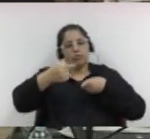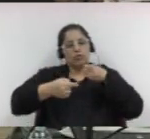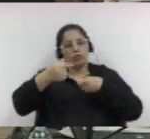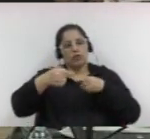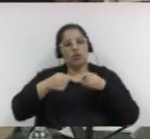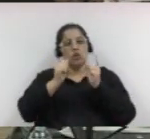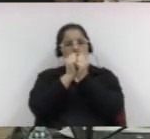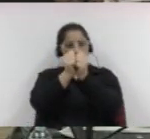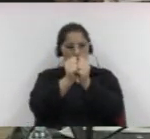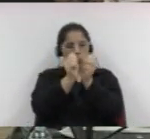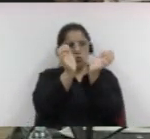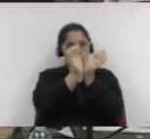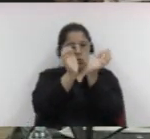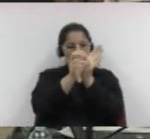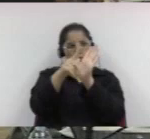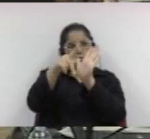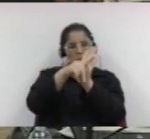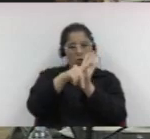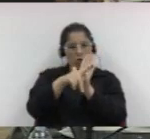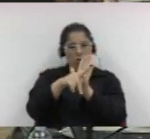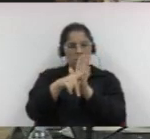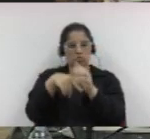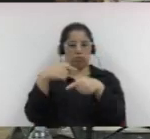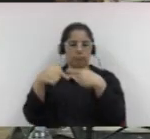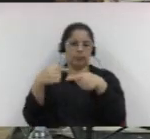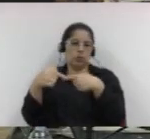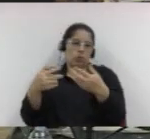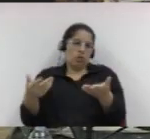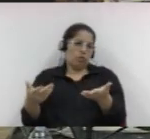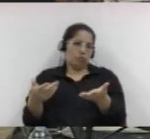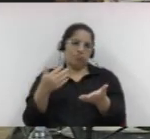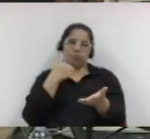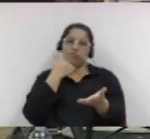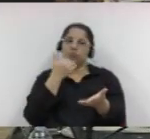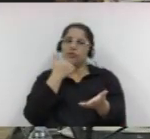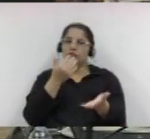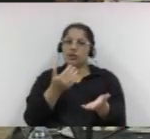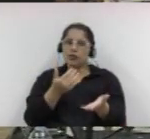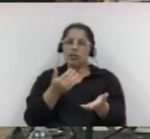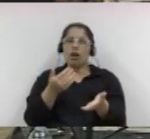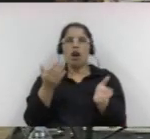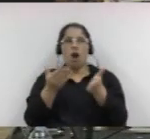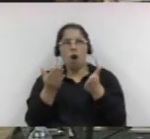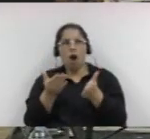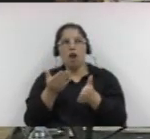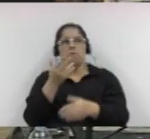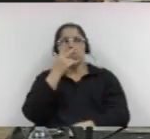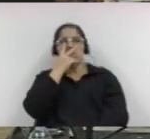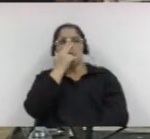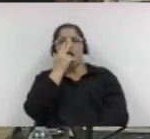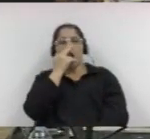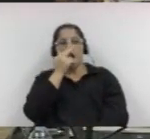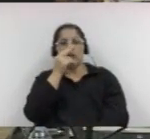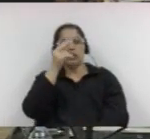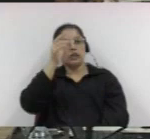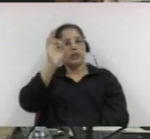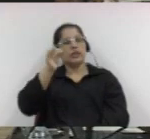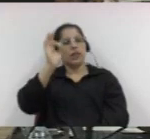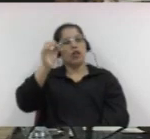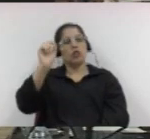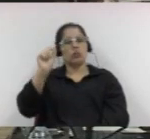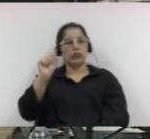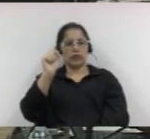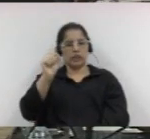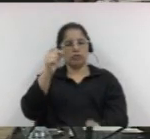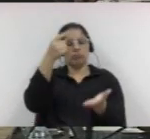autoridades competentes, nós estamos perdendo tempo e até falando besteira. Então, o senhor já deu o norte de que a gente deveria chamar o